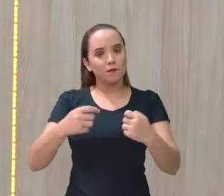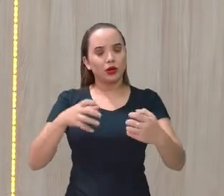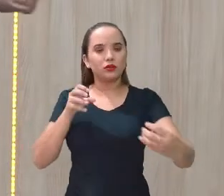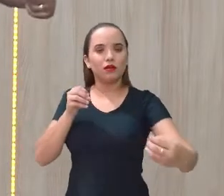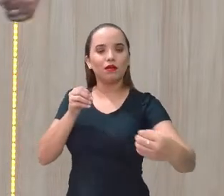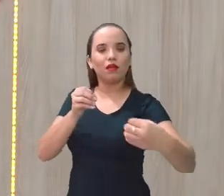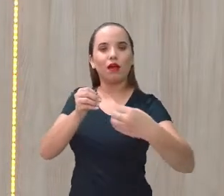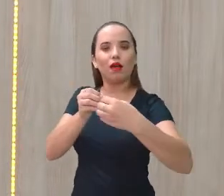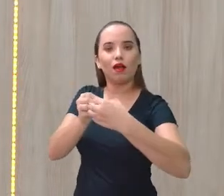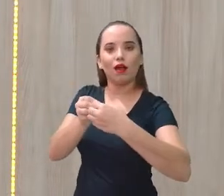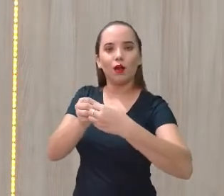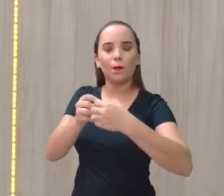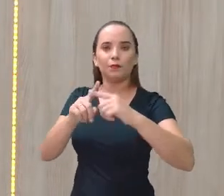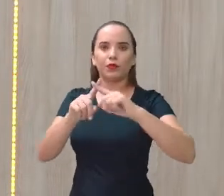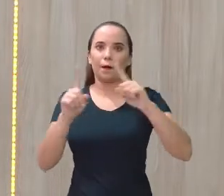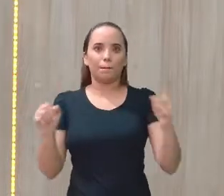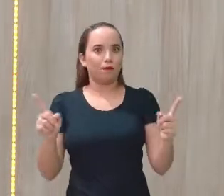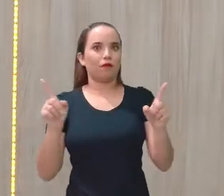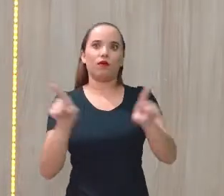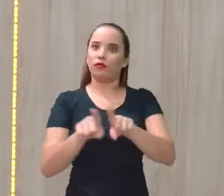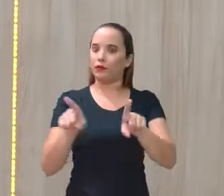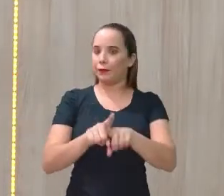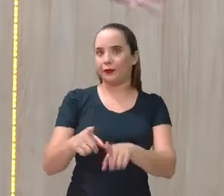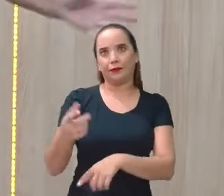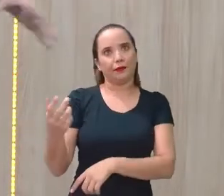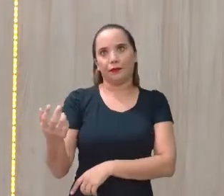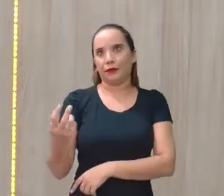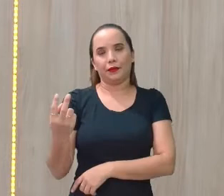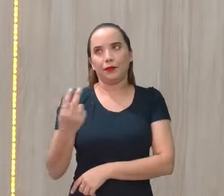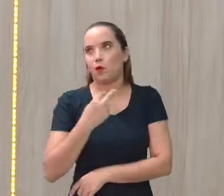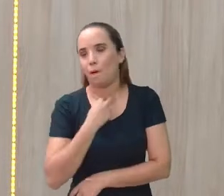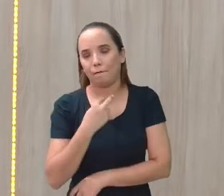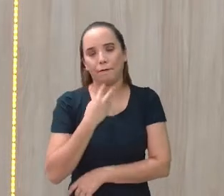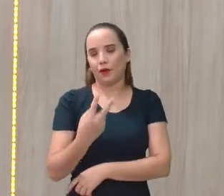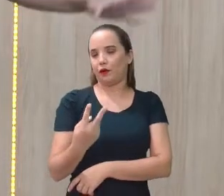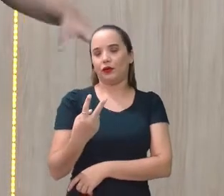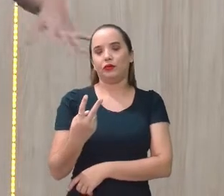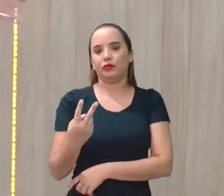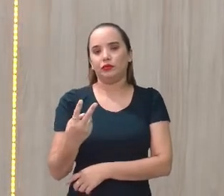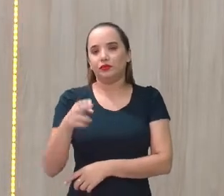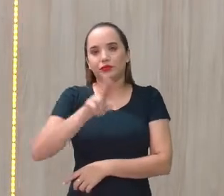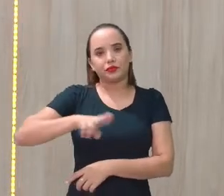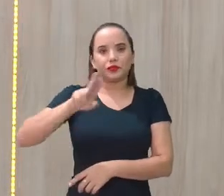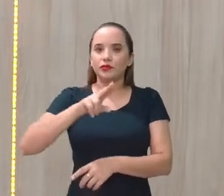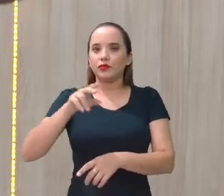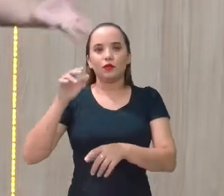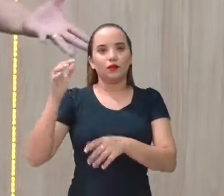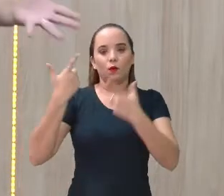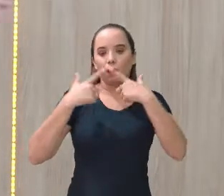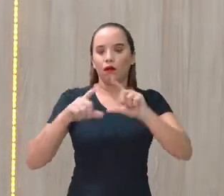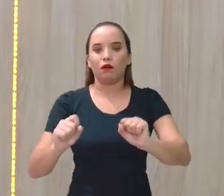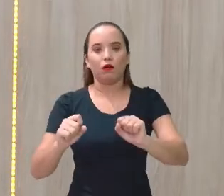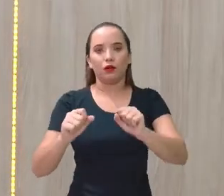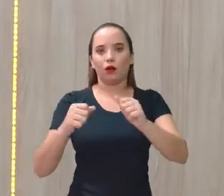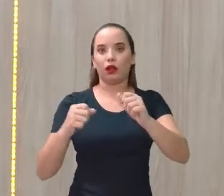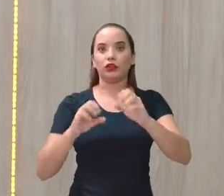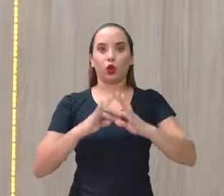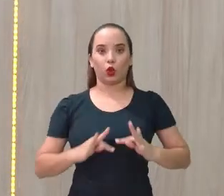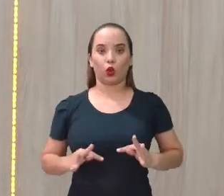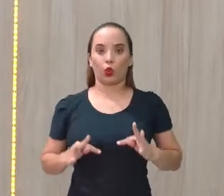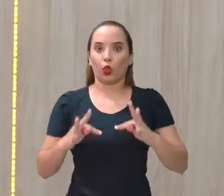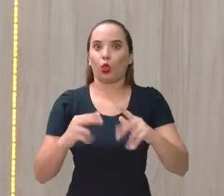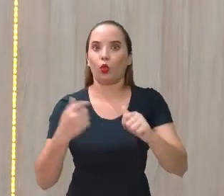linguagem totalmente fora do nosso público, do nosso auditório, do contexto que está